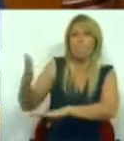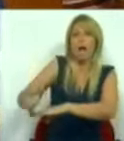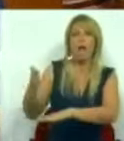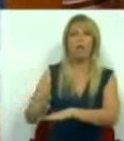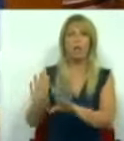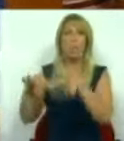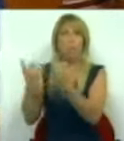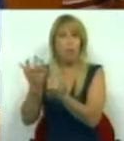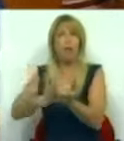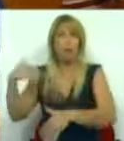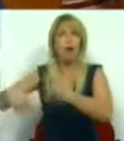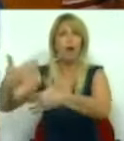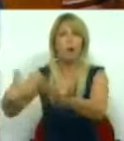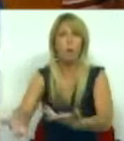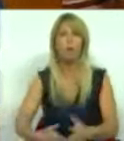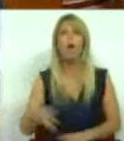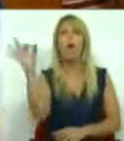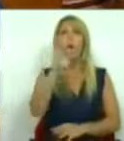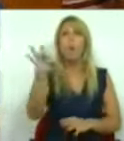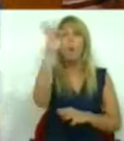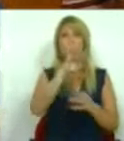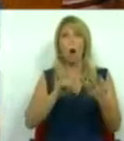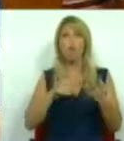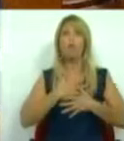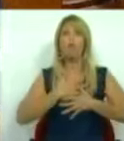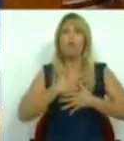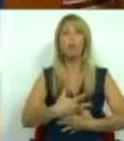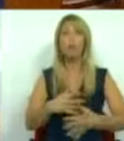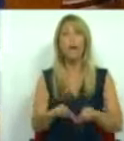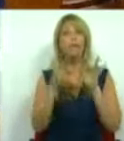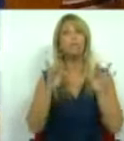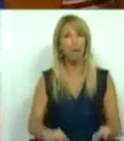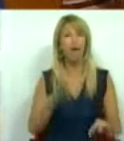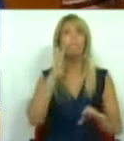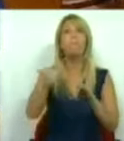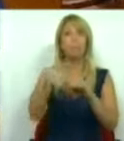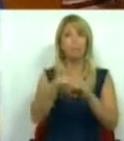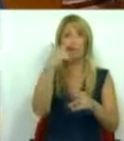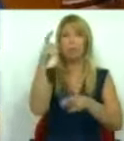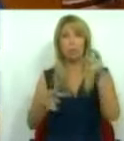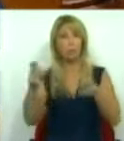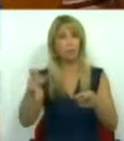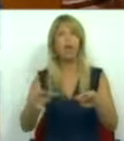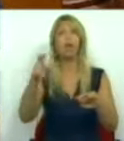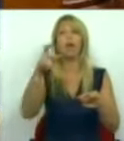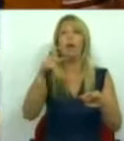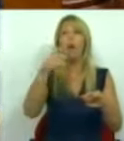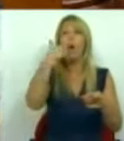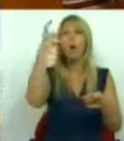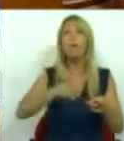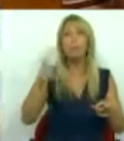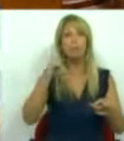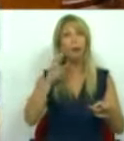romper adiante. Em quarto lugar, o voluntariado como um instrumento de participação cívica, onde o indivíduo se exalta